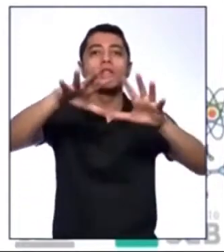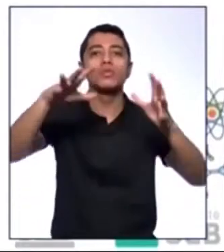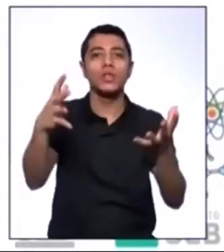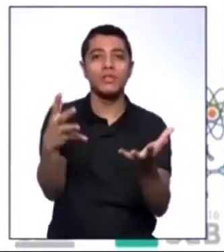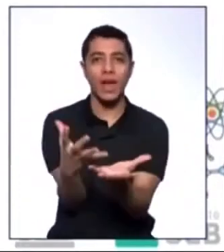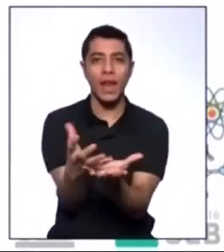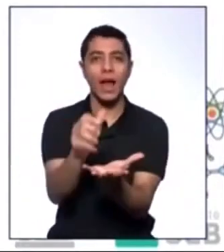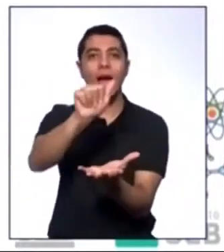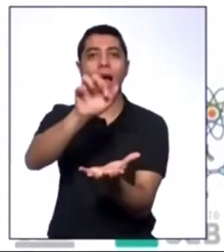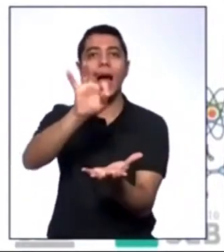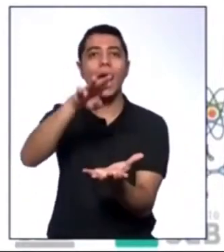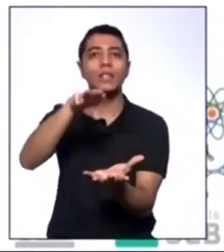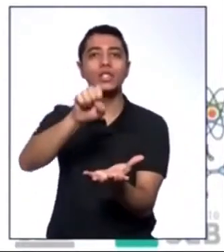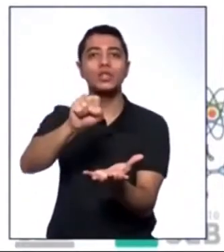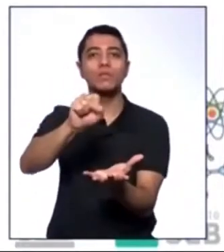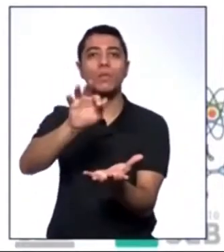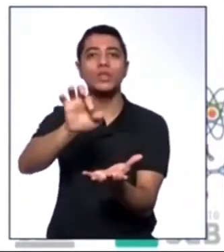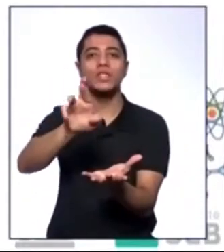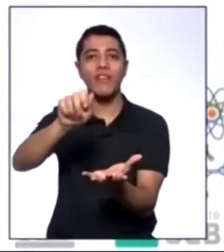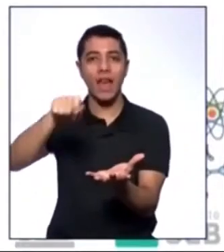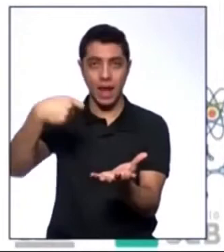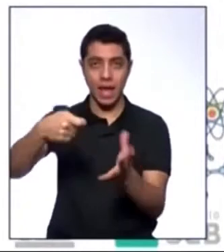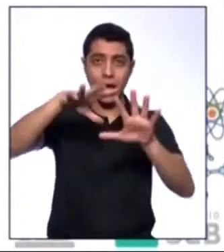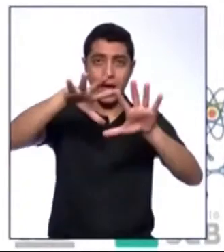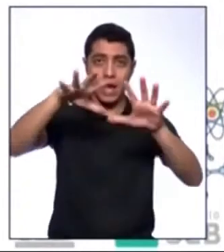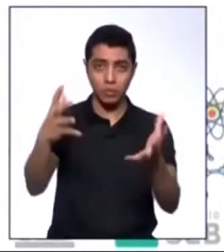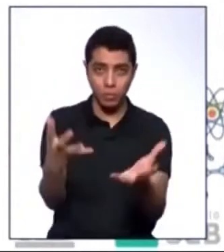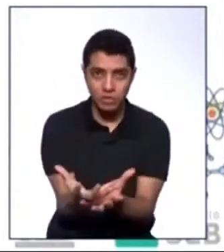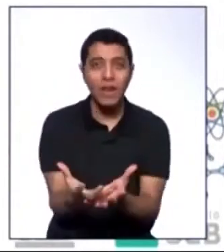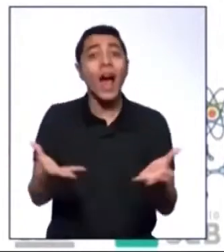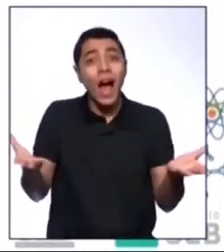atmosférico. Essa é a condição